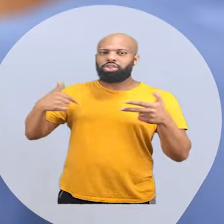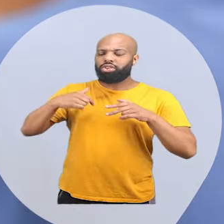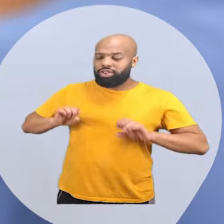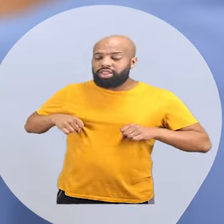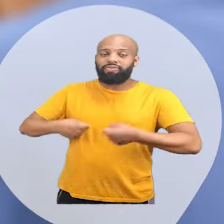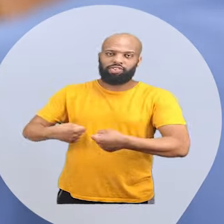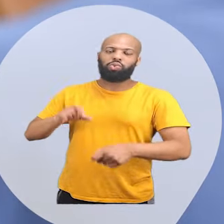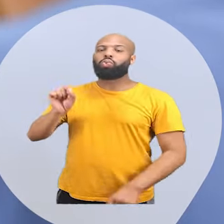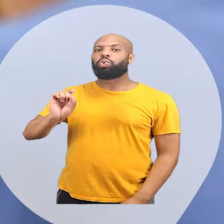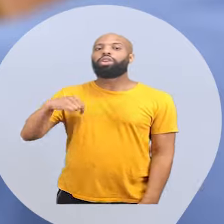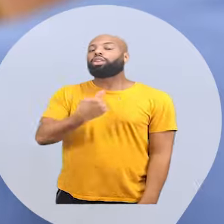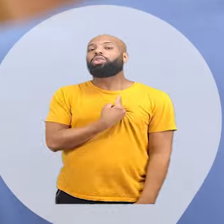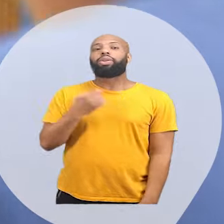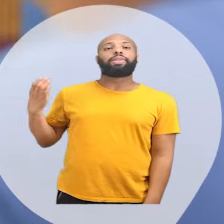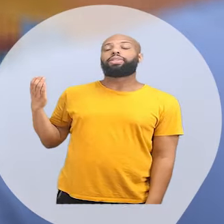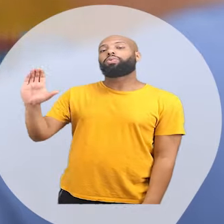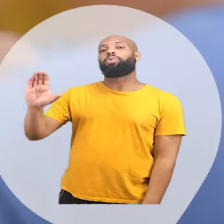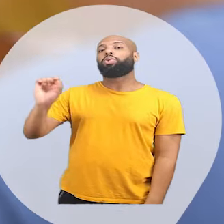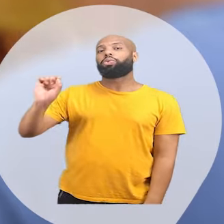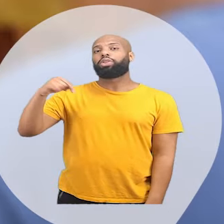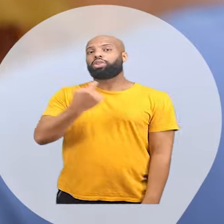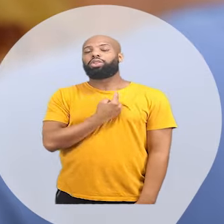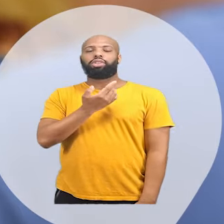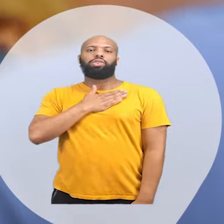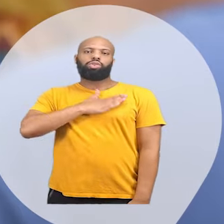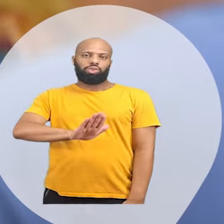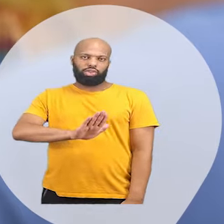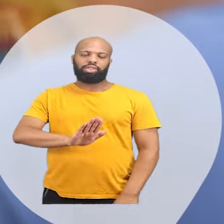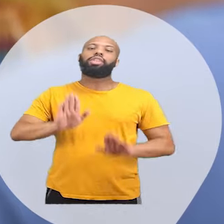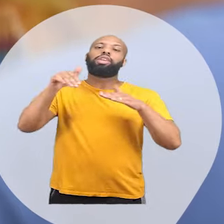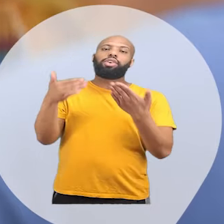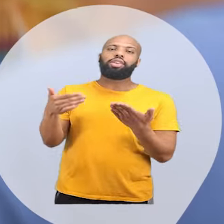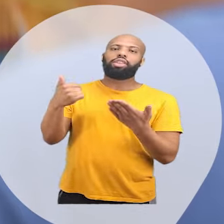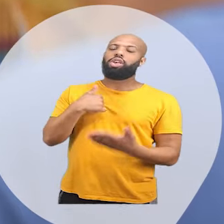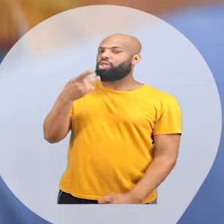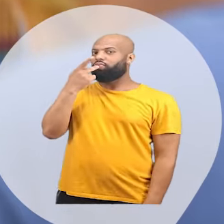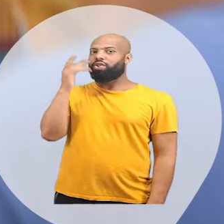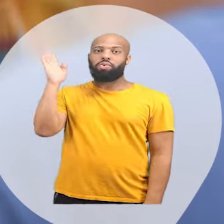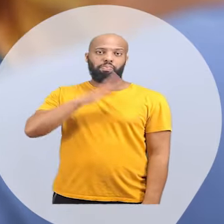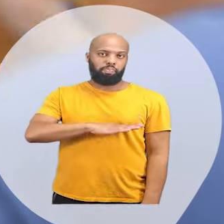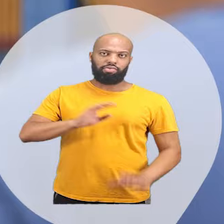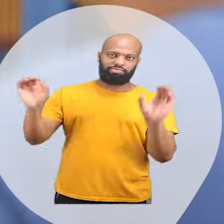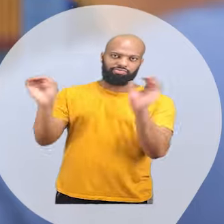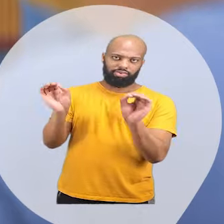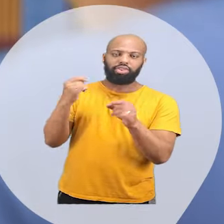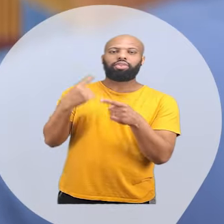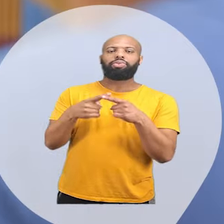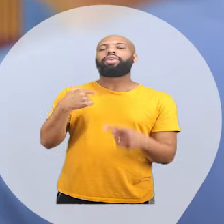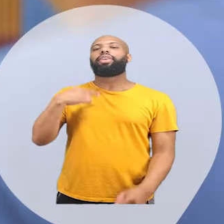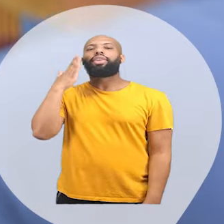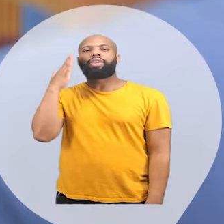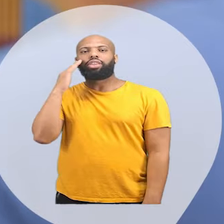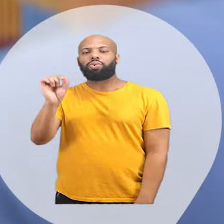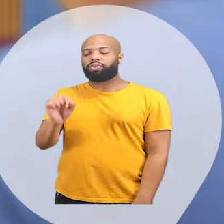que eu defendo o que fazer que assim a gente não posta o que a gente não gosta então eu não falo mal de ninguém porque eu